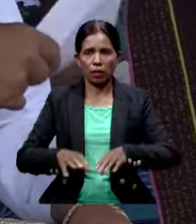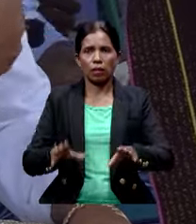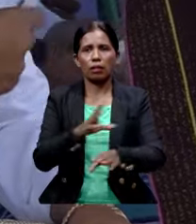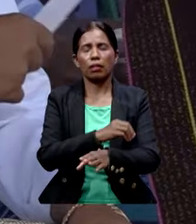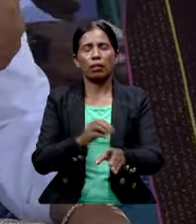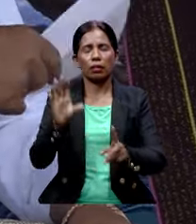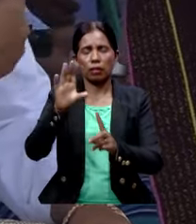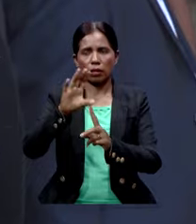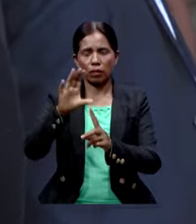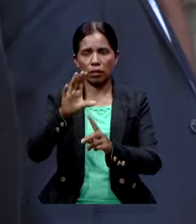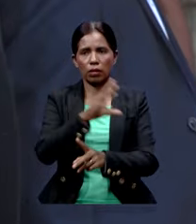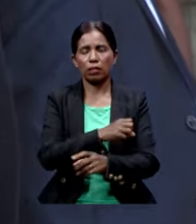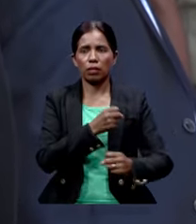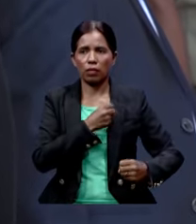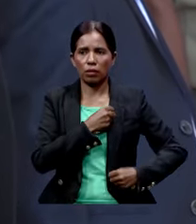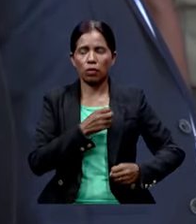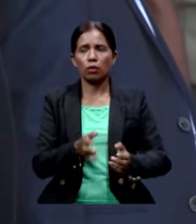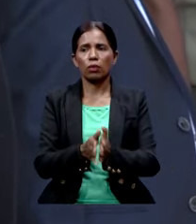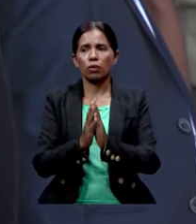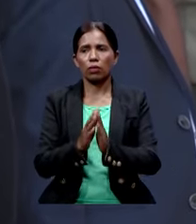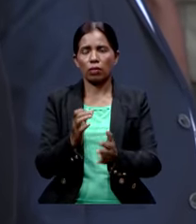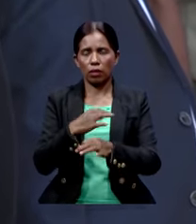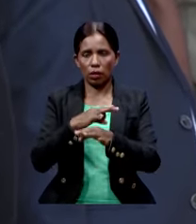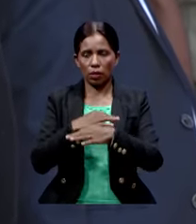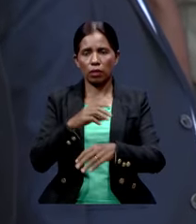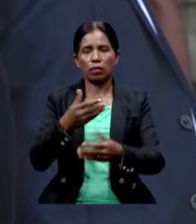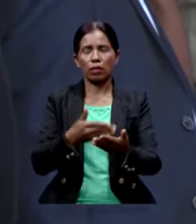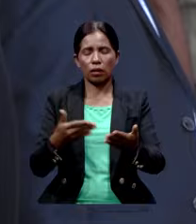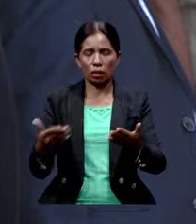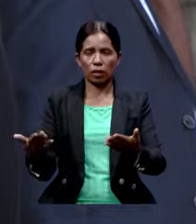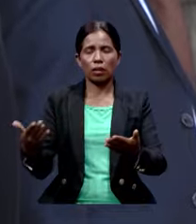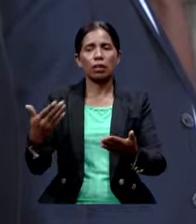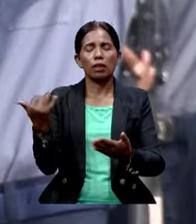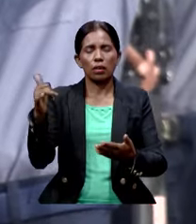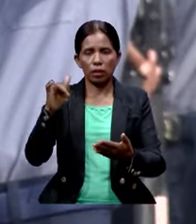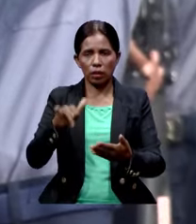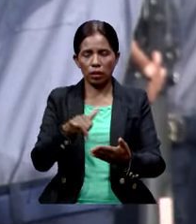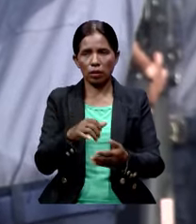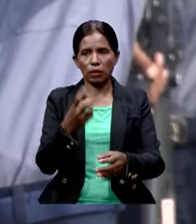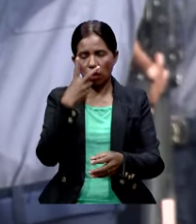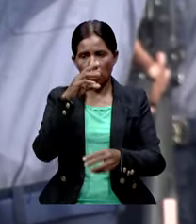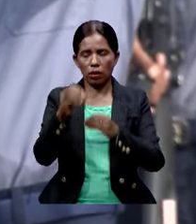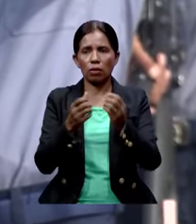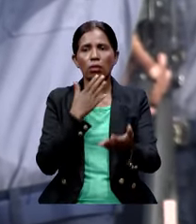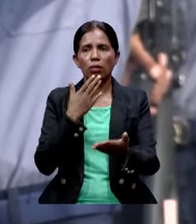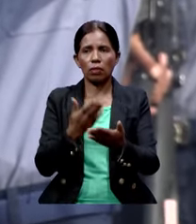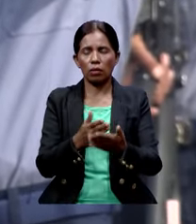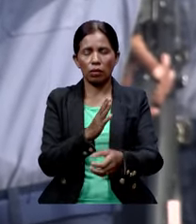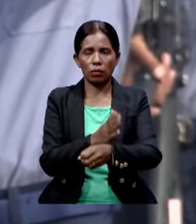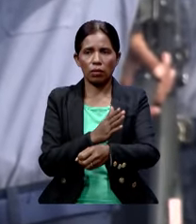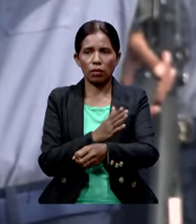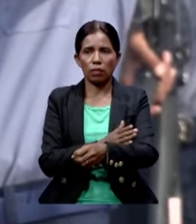comandante supremo Força Armada, russo a tuhalo manutenção do equipamento naval Nien, onde halo controle rodíaco a tu promove